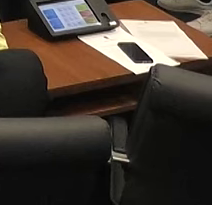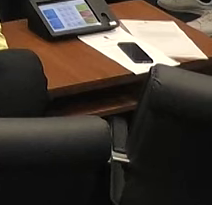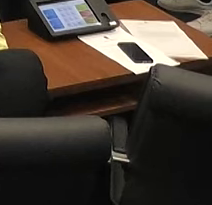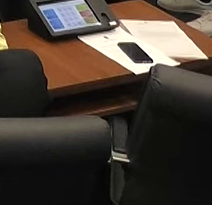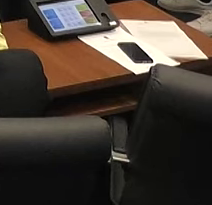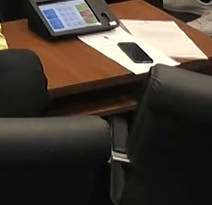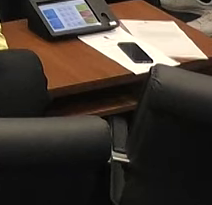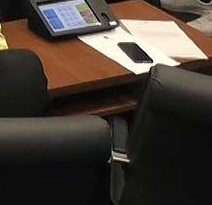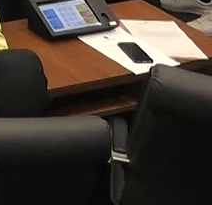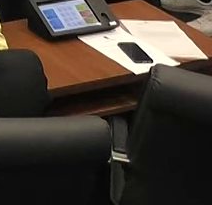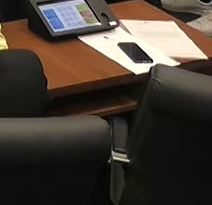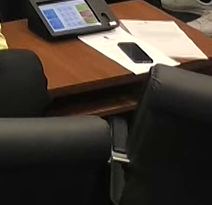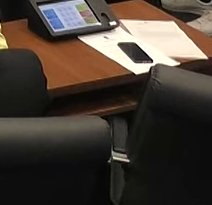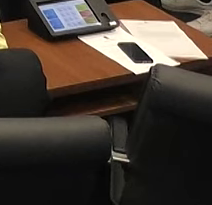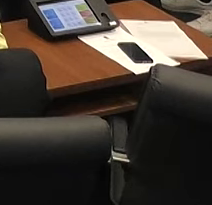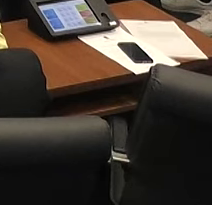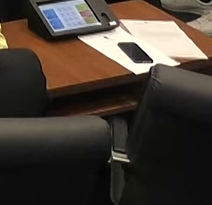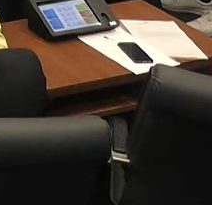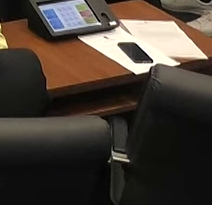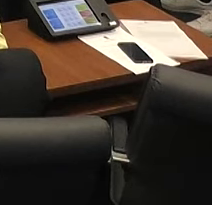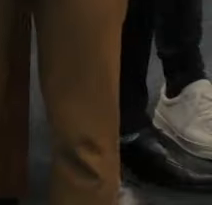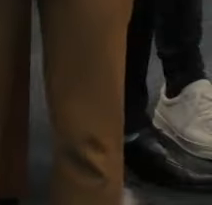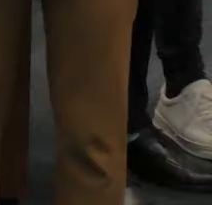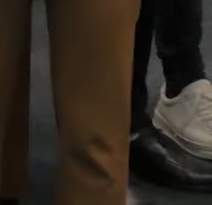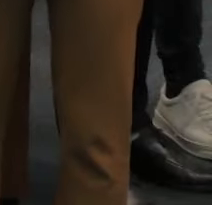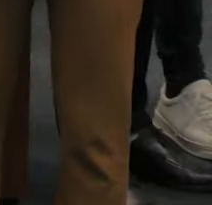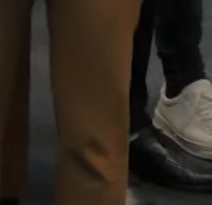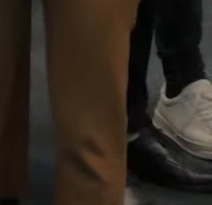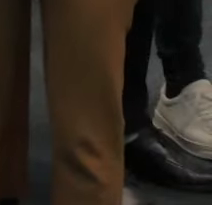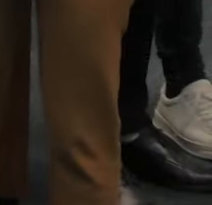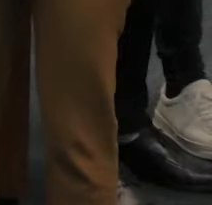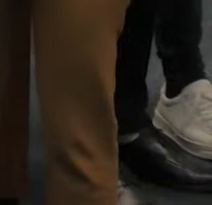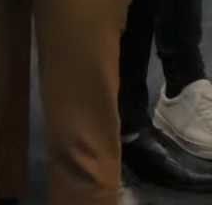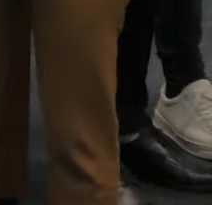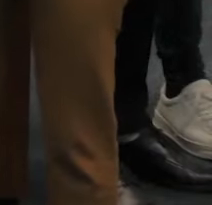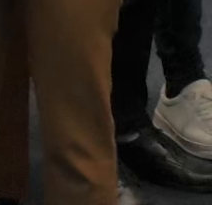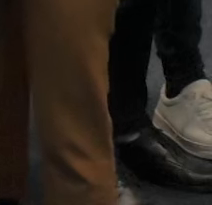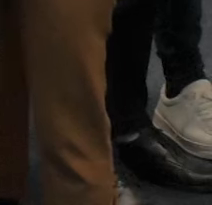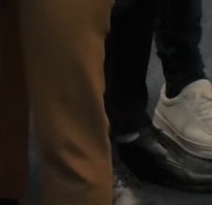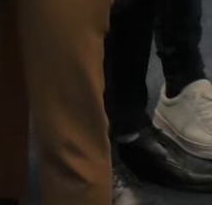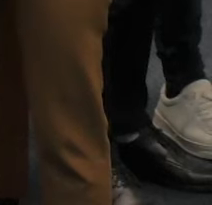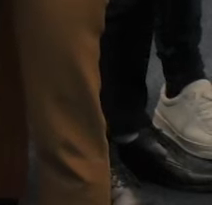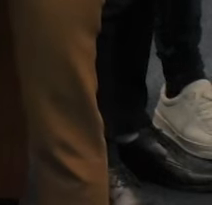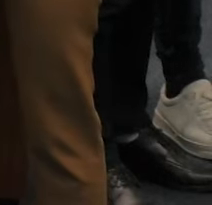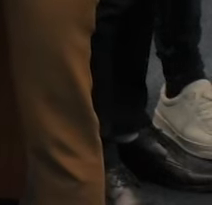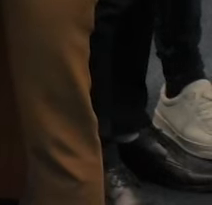assessoria está afirmando que o senhor acrescentou